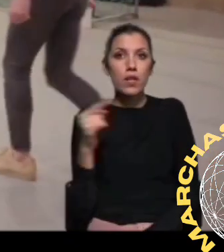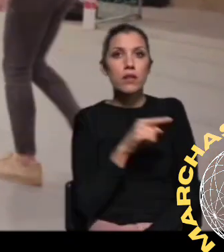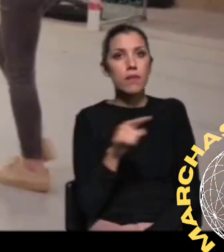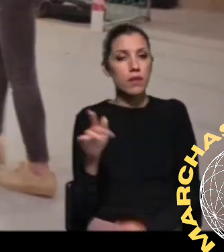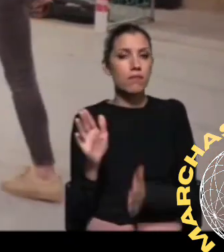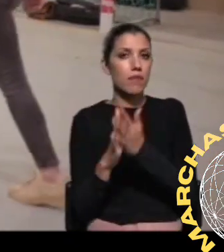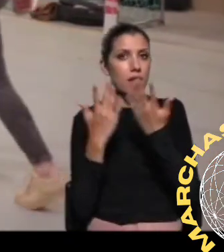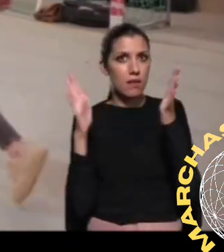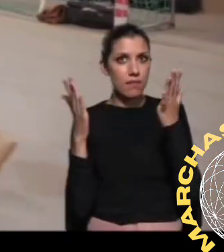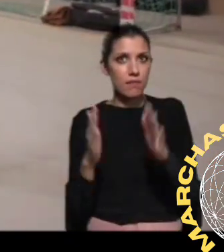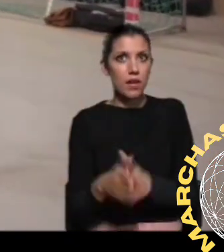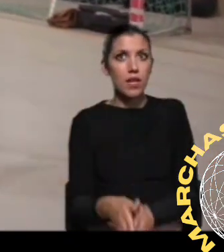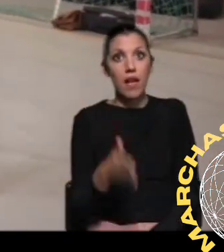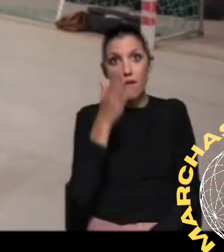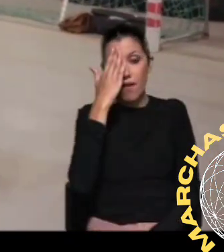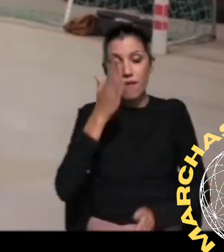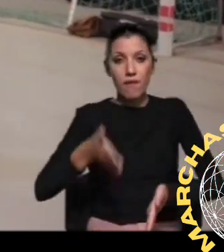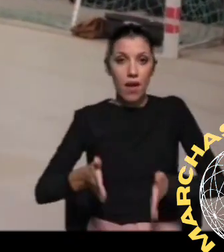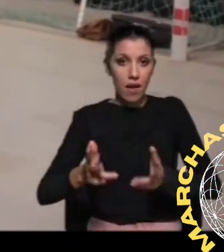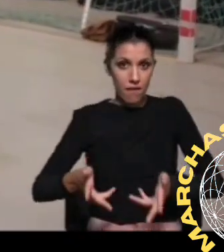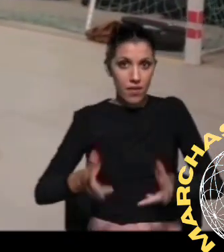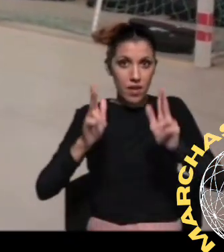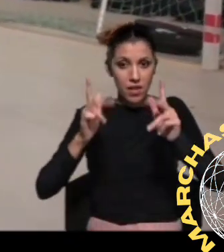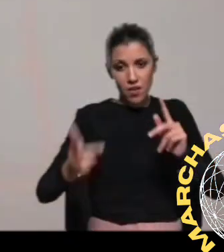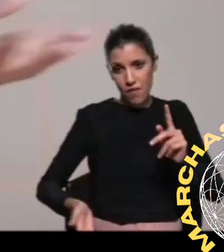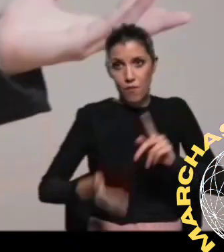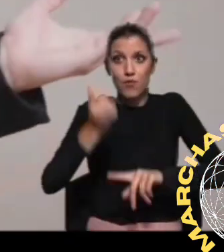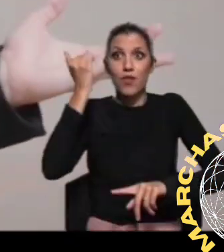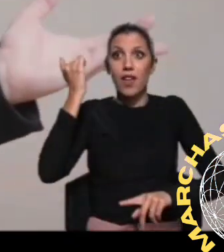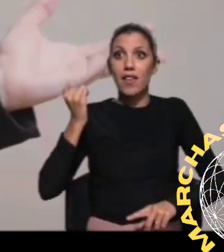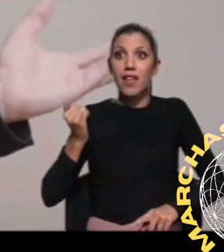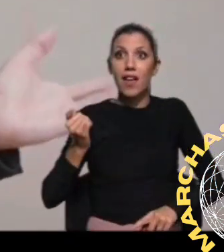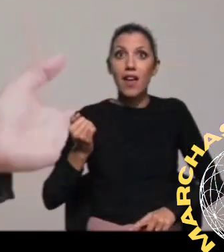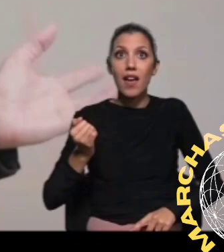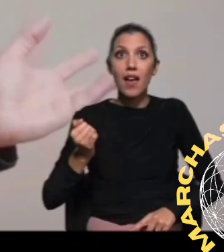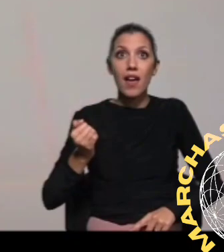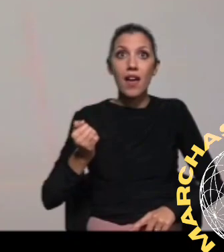parabéns. As expectativas para a avenida é que vamos ganhar, porque não